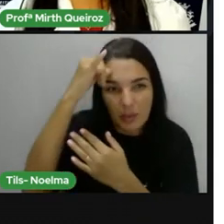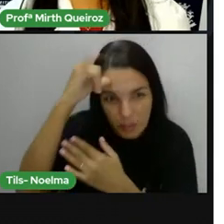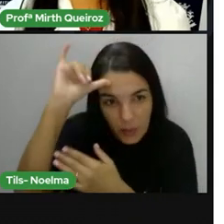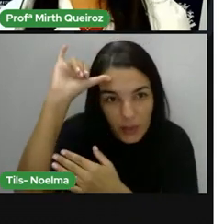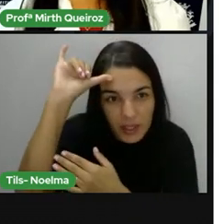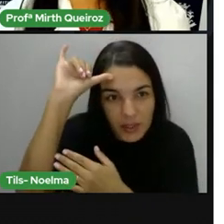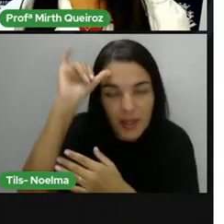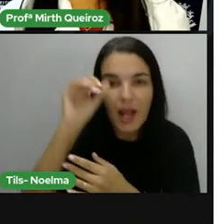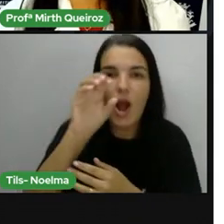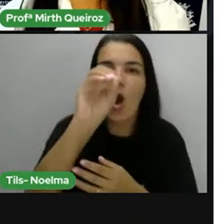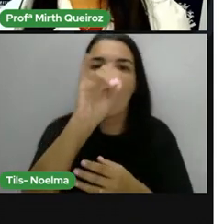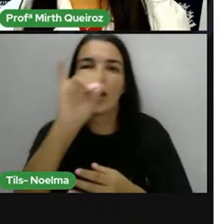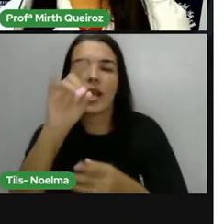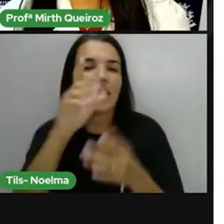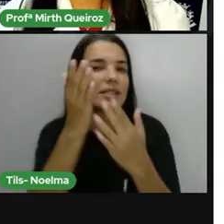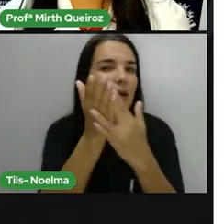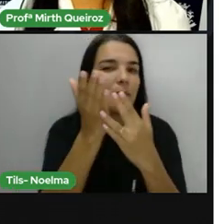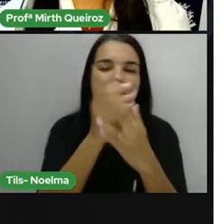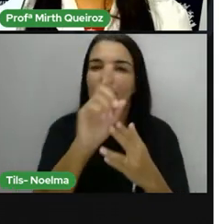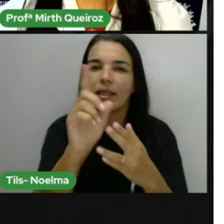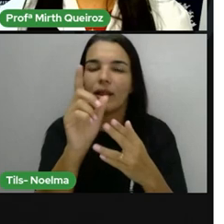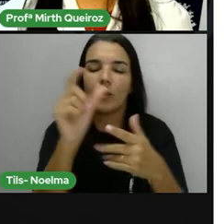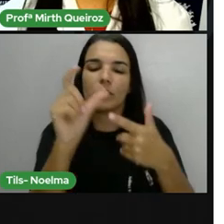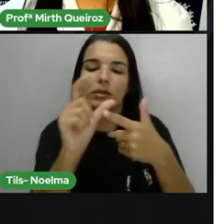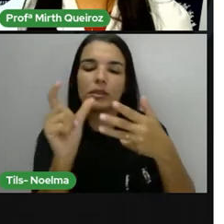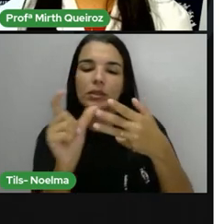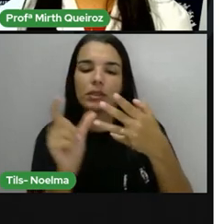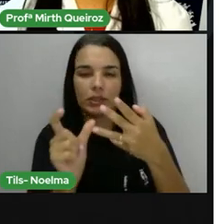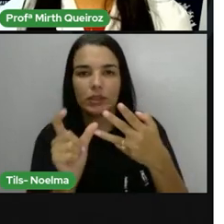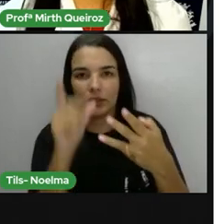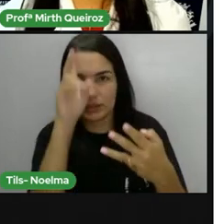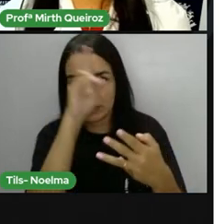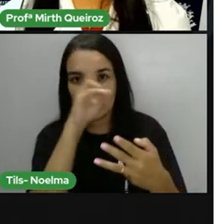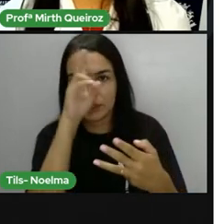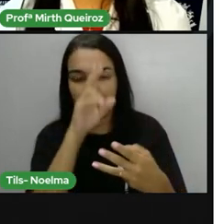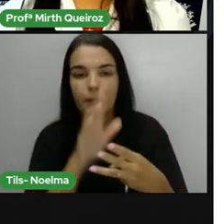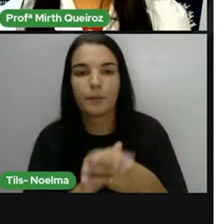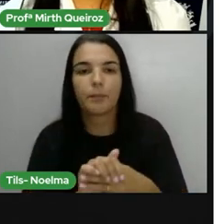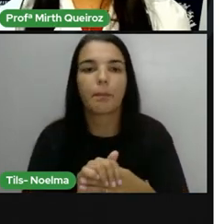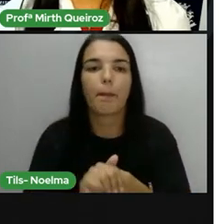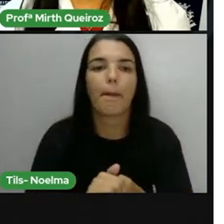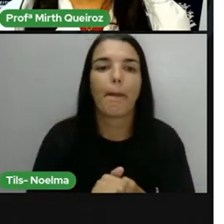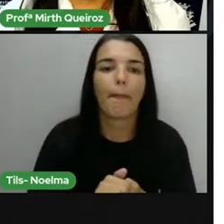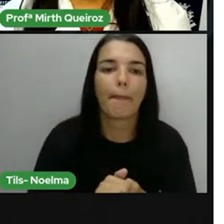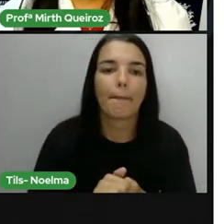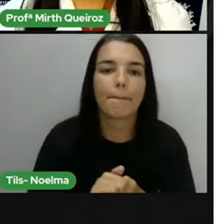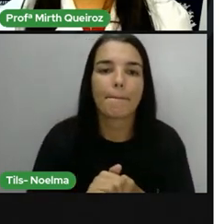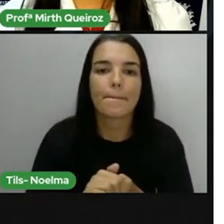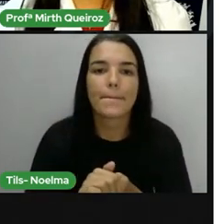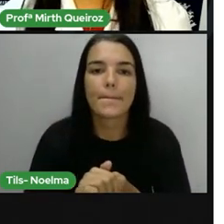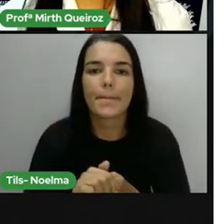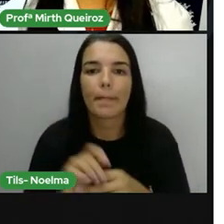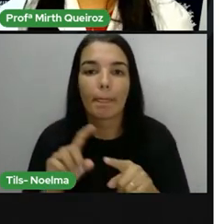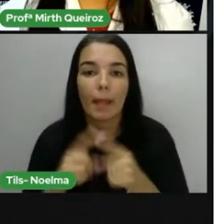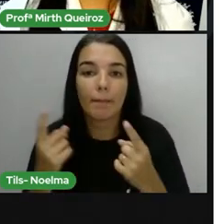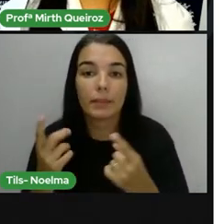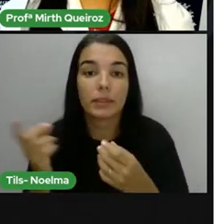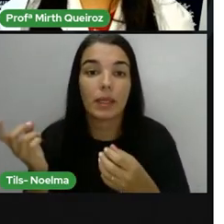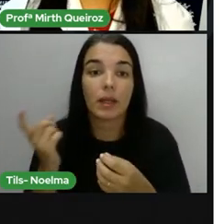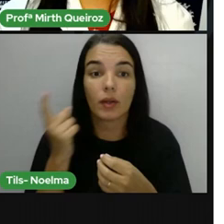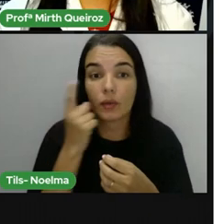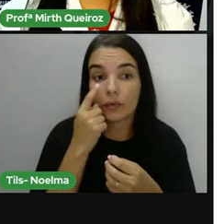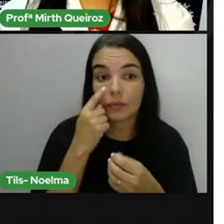o oi não se separa quando a gente vai fazer aí a separação de sílaba, tá? Mas vamos voltar